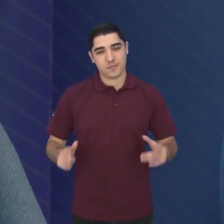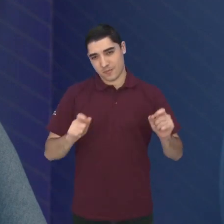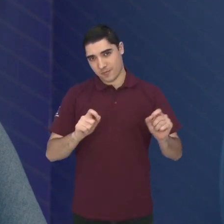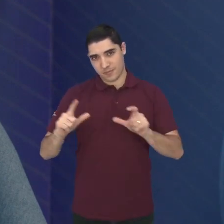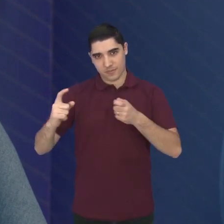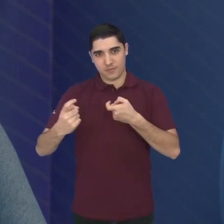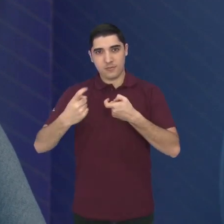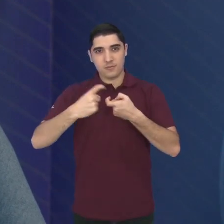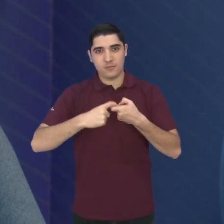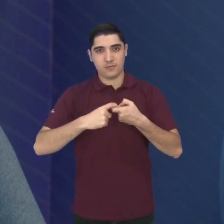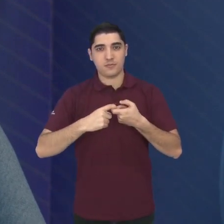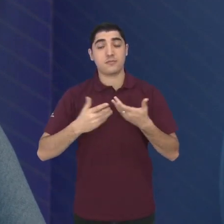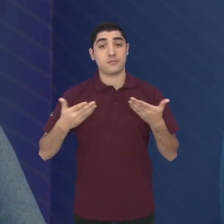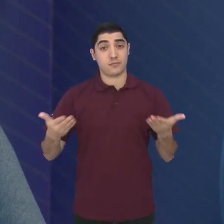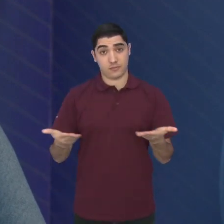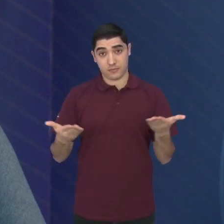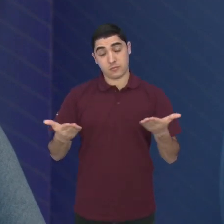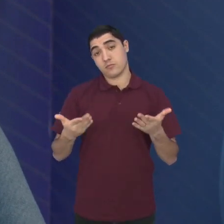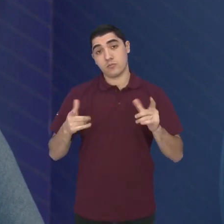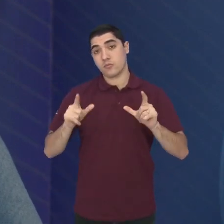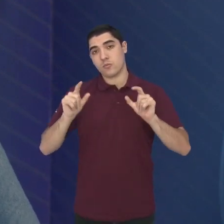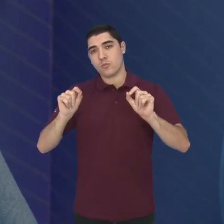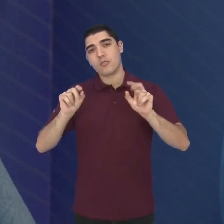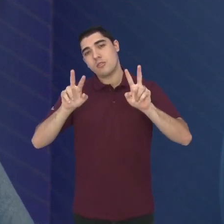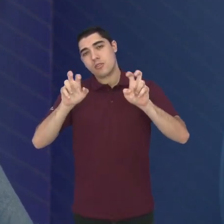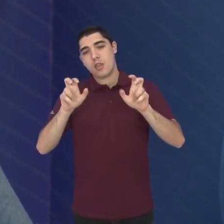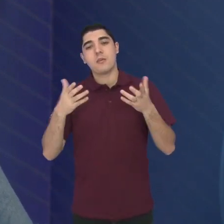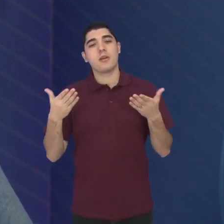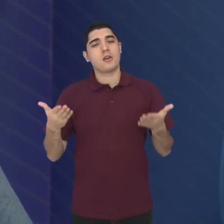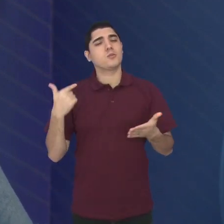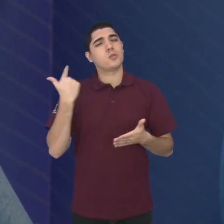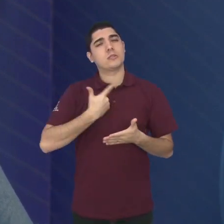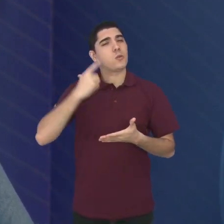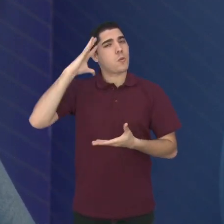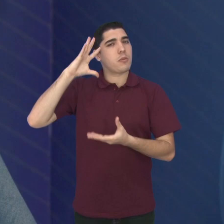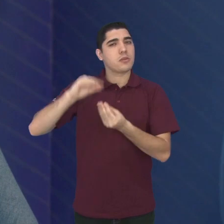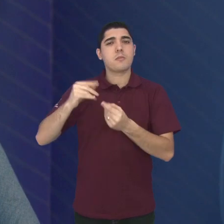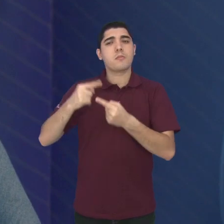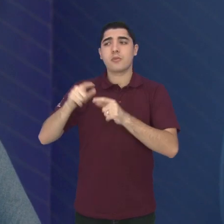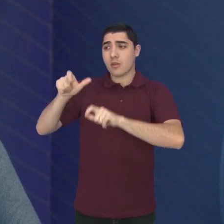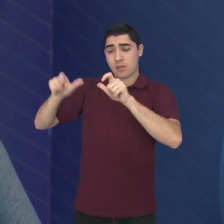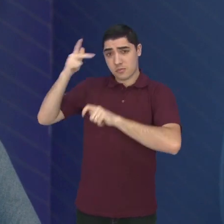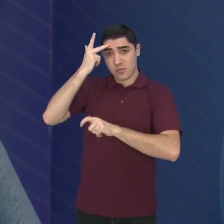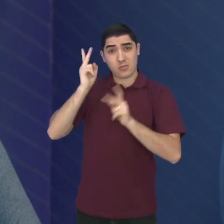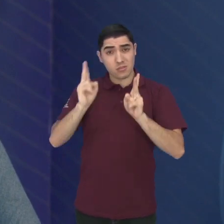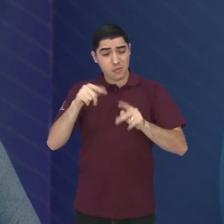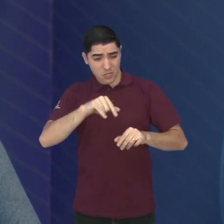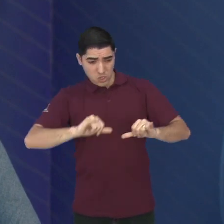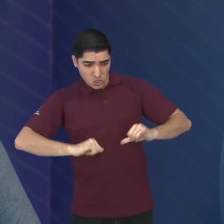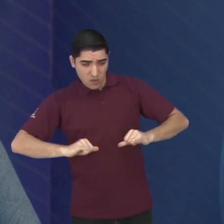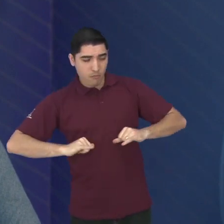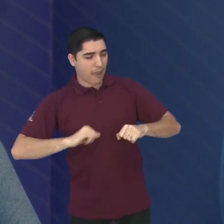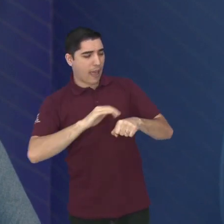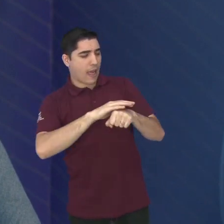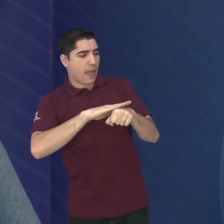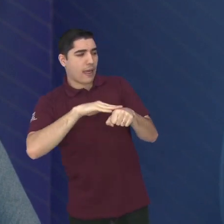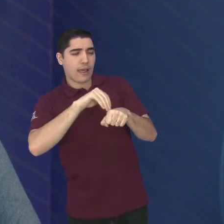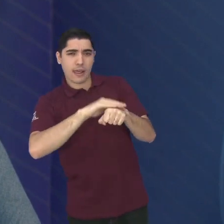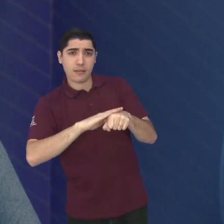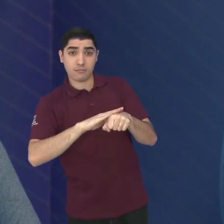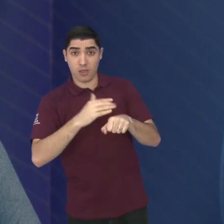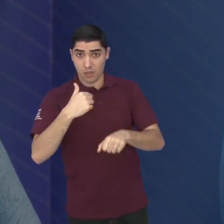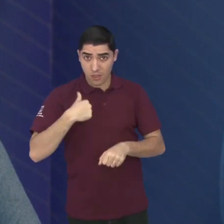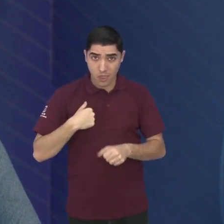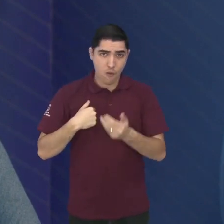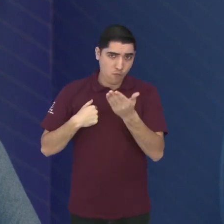Estamos de volta com Diálogos da Cidade e hoje a gente está tentando entender por que o ser humano romantiza tanto o sofrimento. Você,